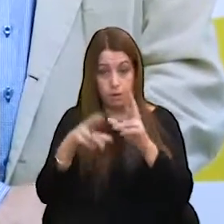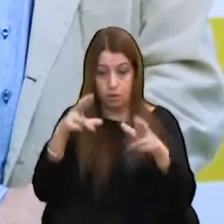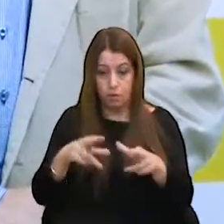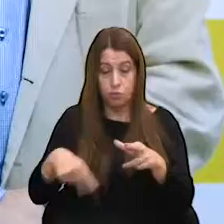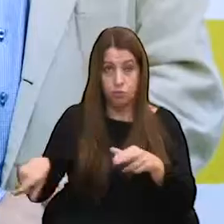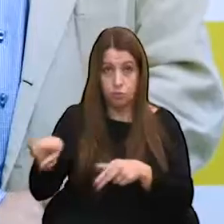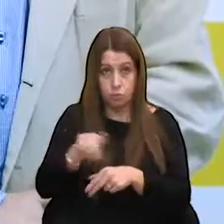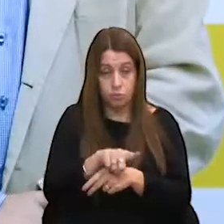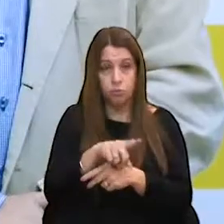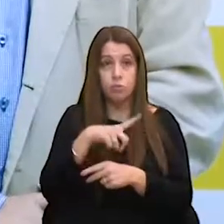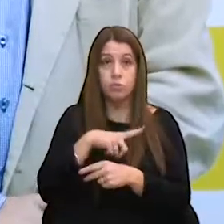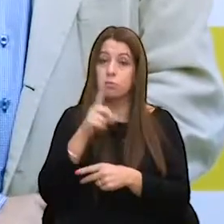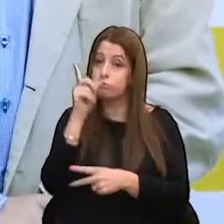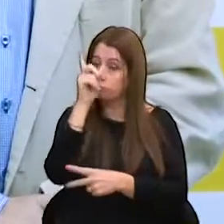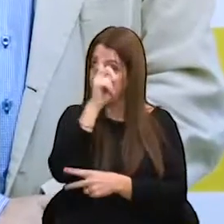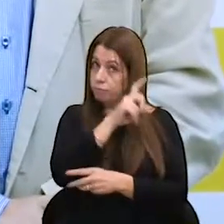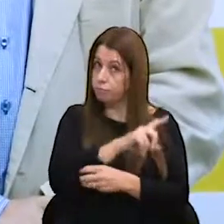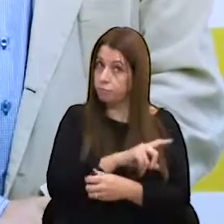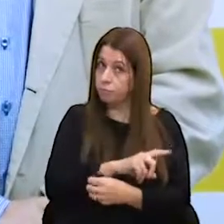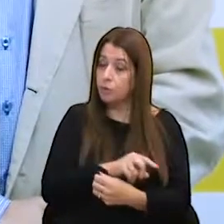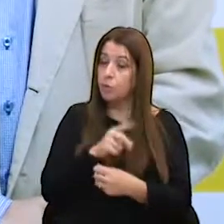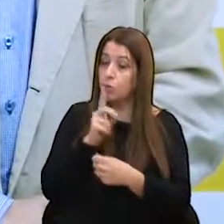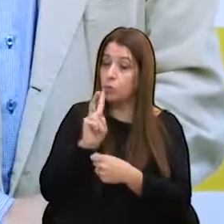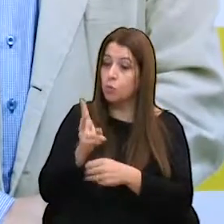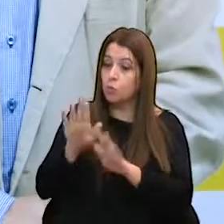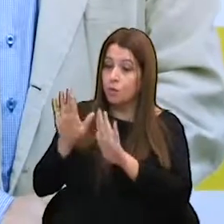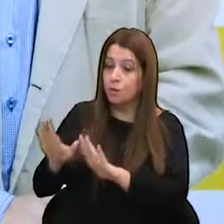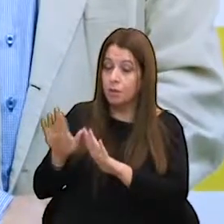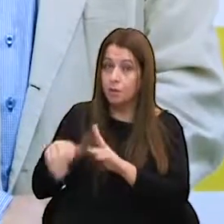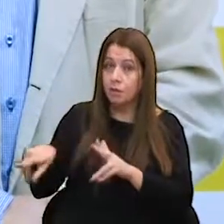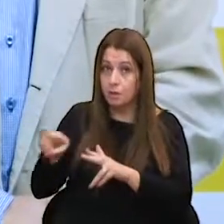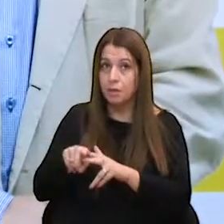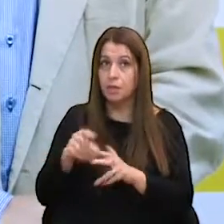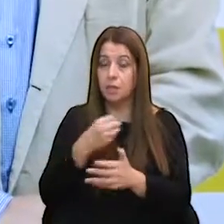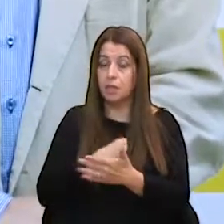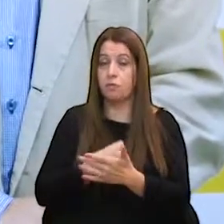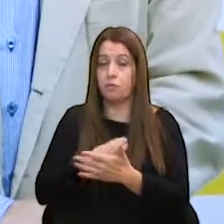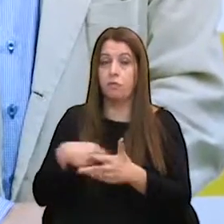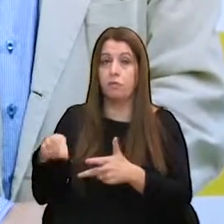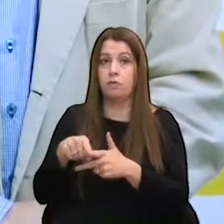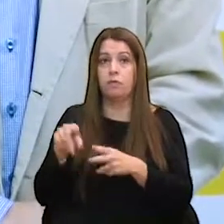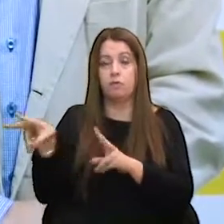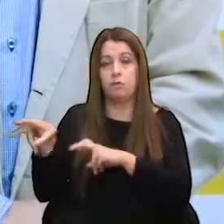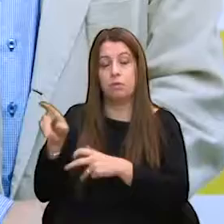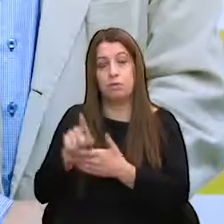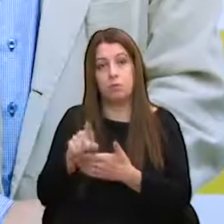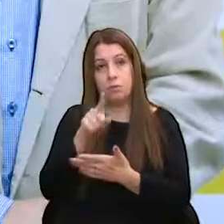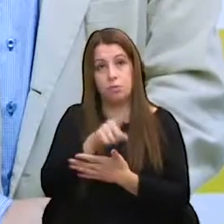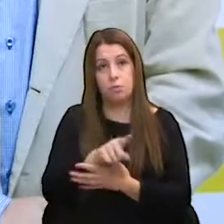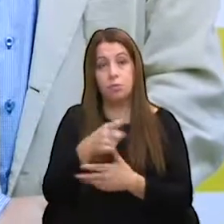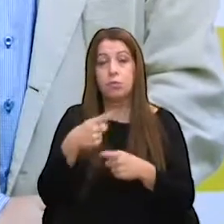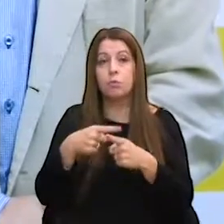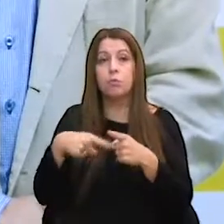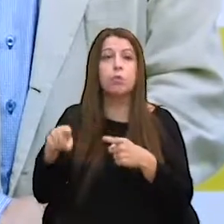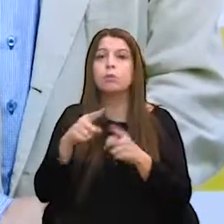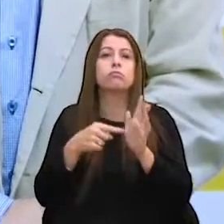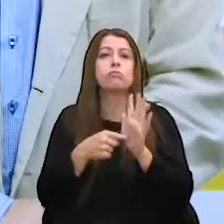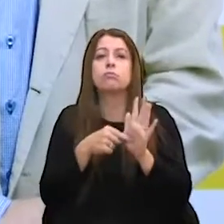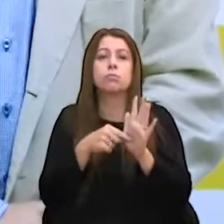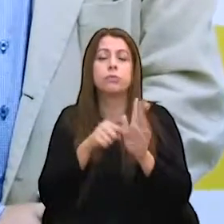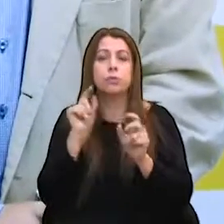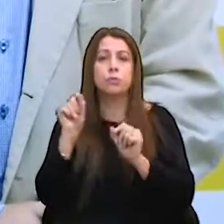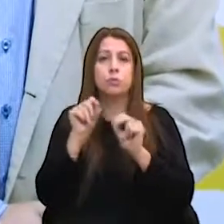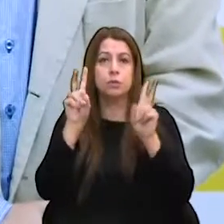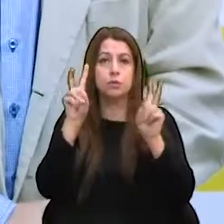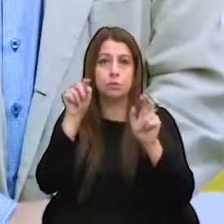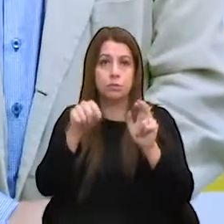região, está muito difícil se manter e sobreviver da agricultura. Por que o senhor trouxe esse